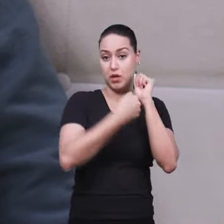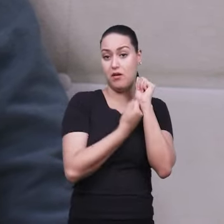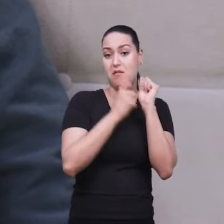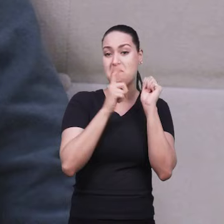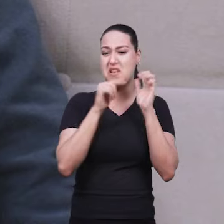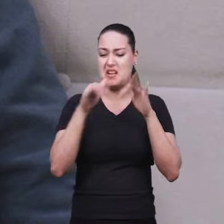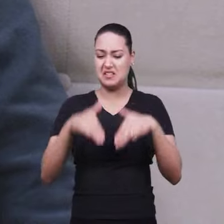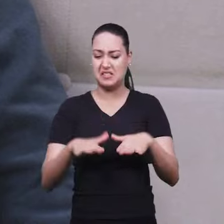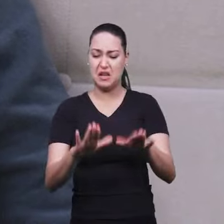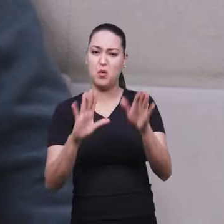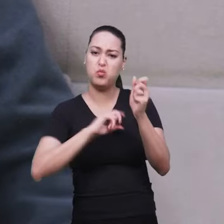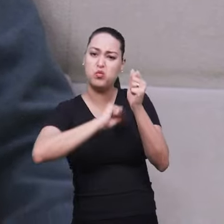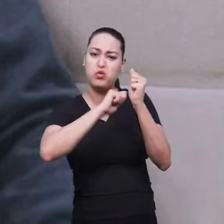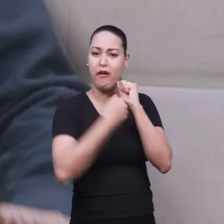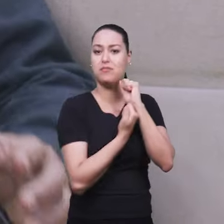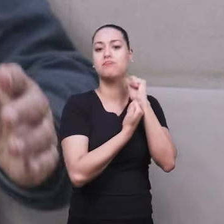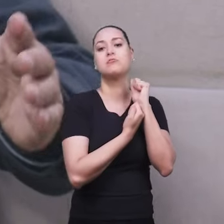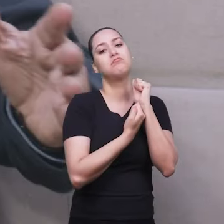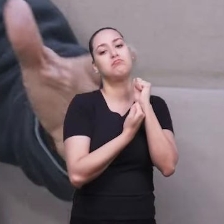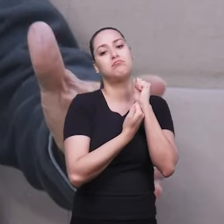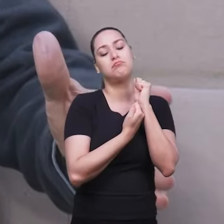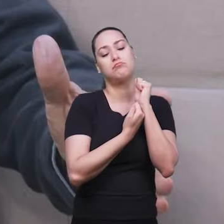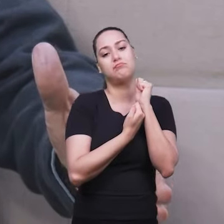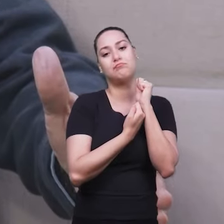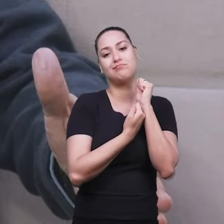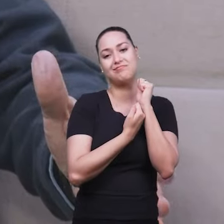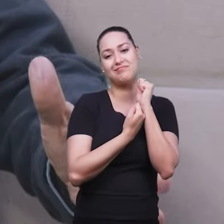manancial, fonte selada.